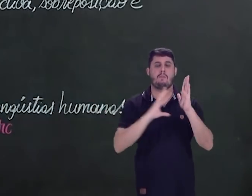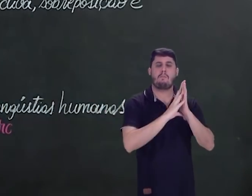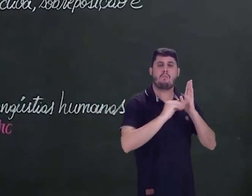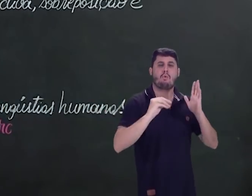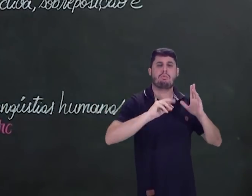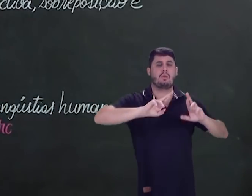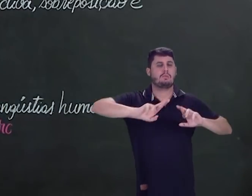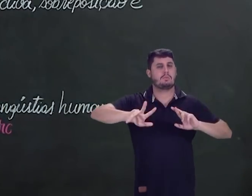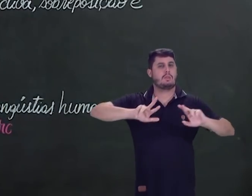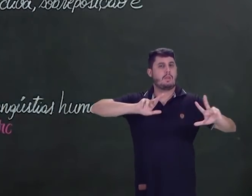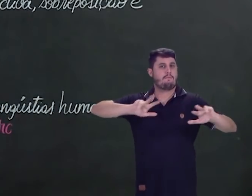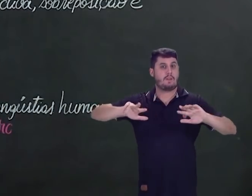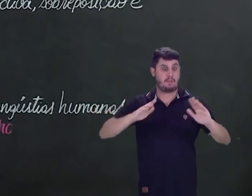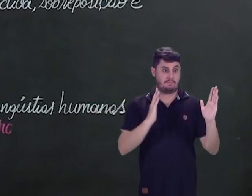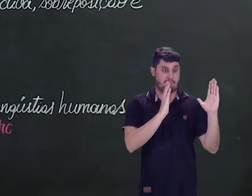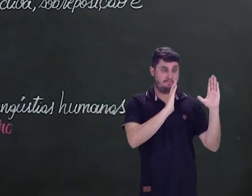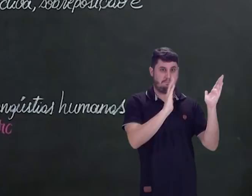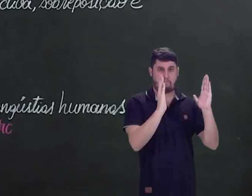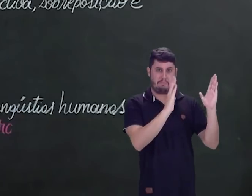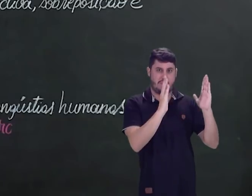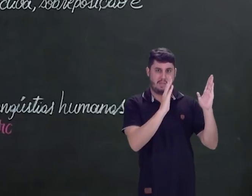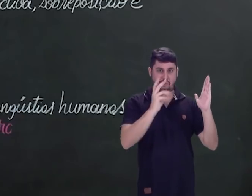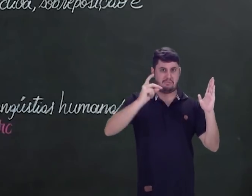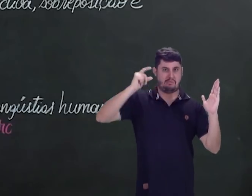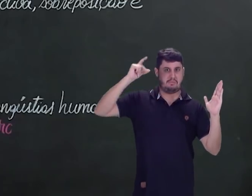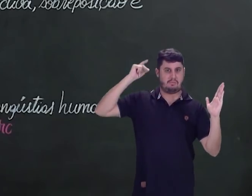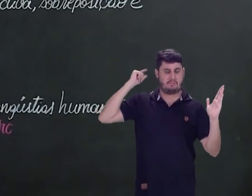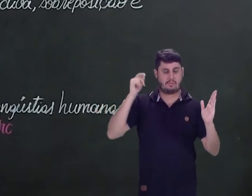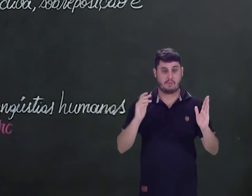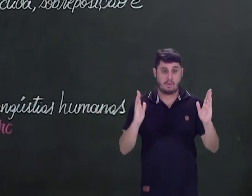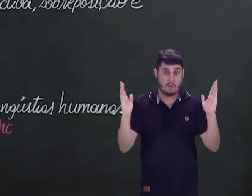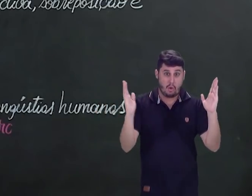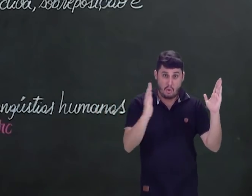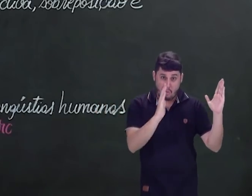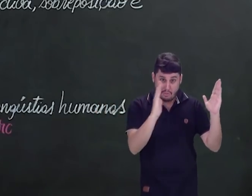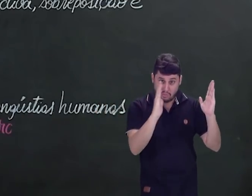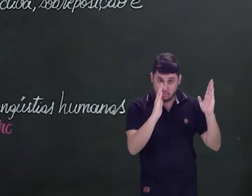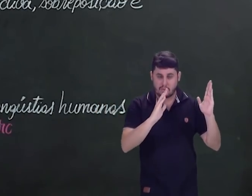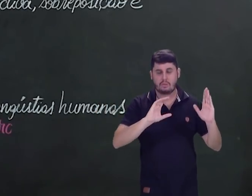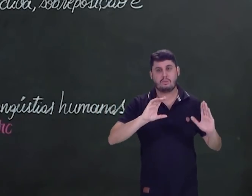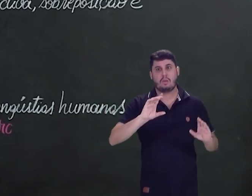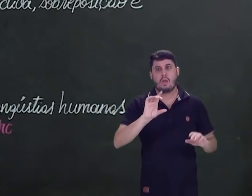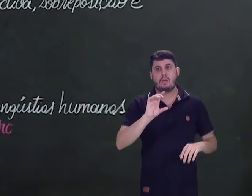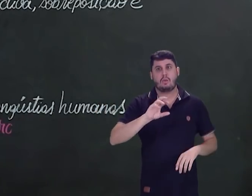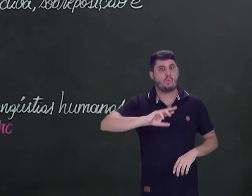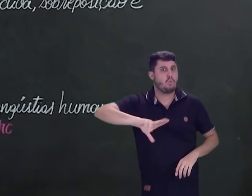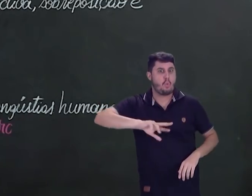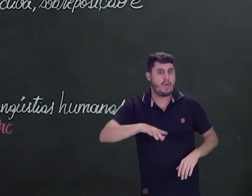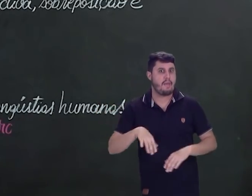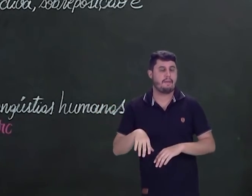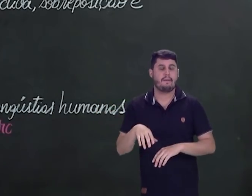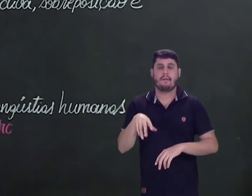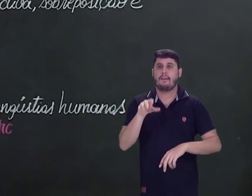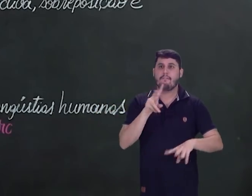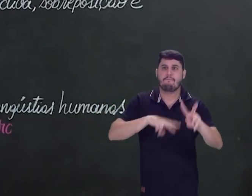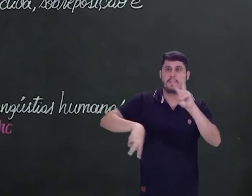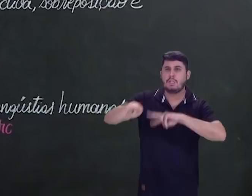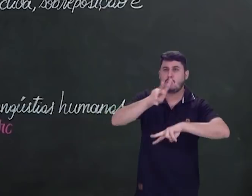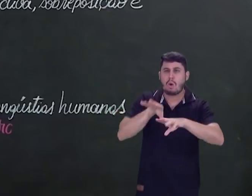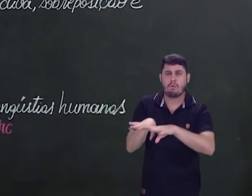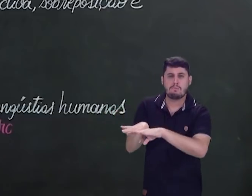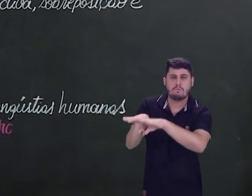estilos, movimentos desse período aqui. Então não é um momento de unificação visual,